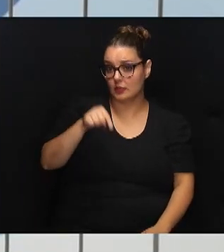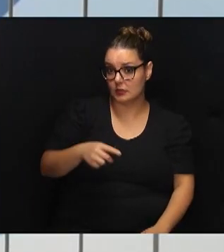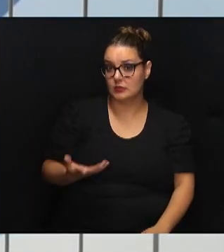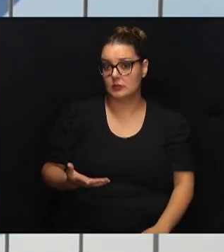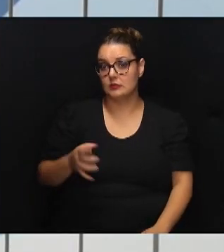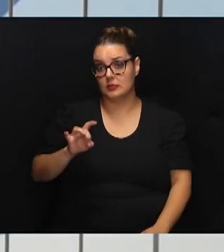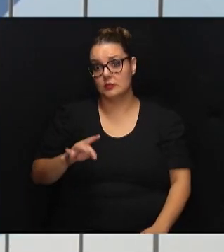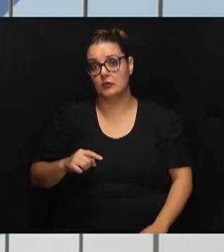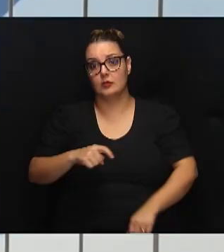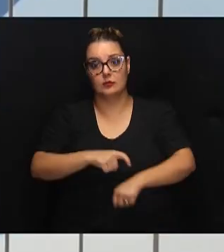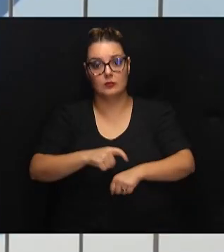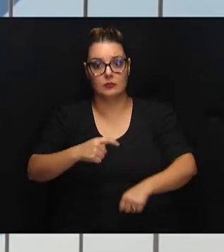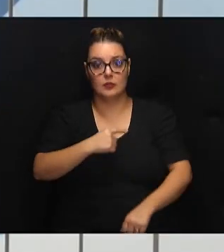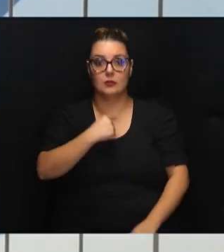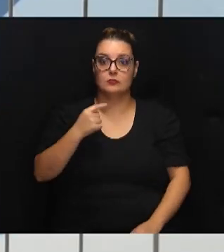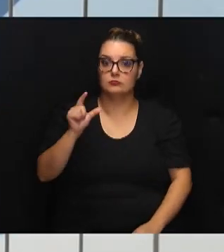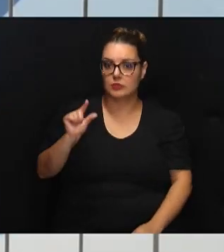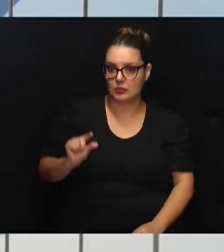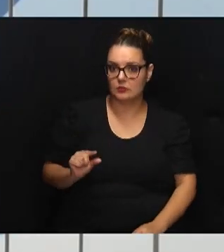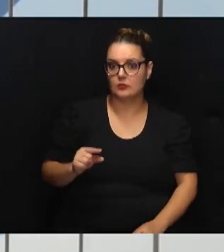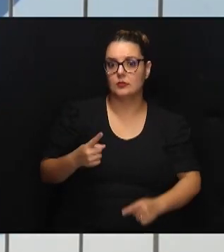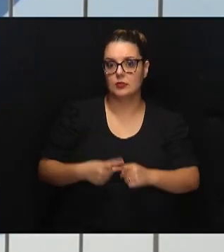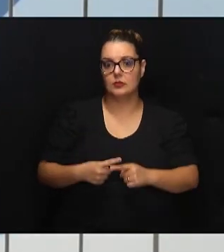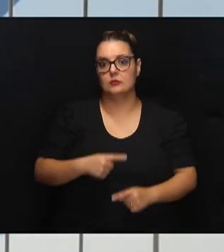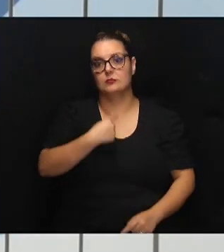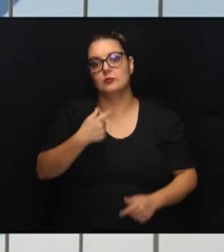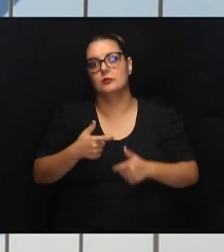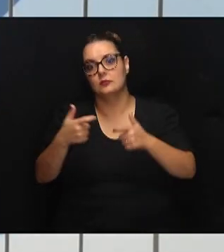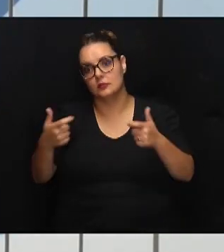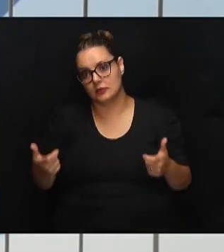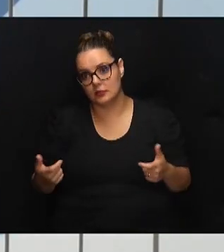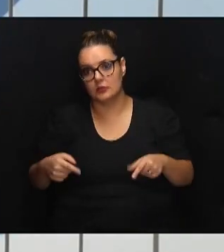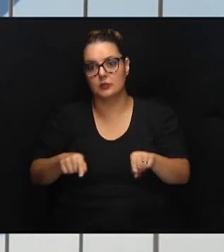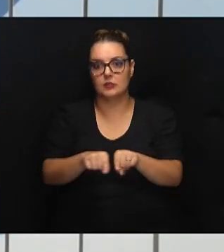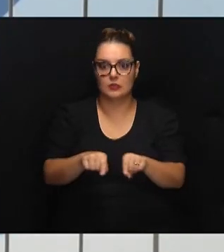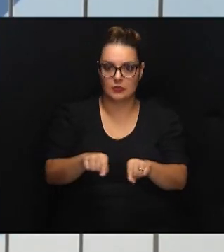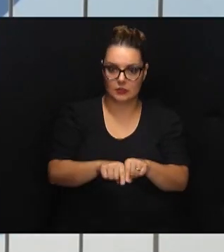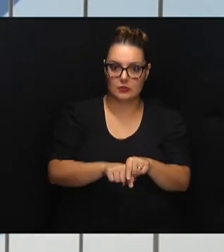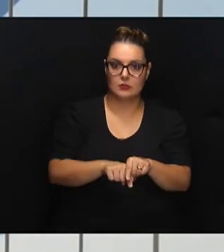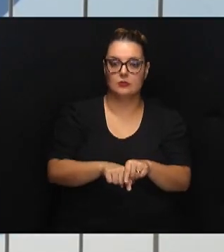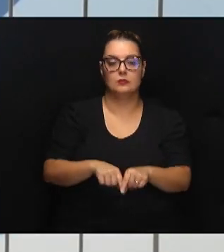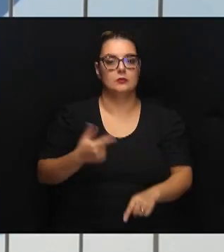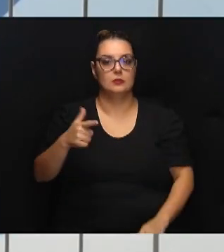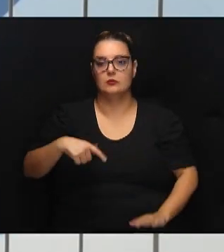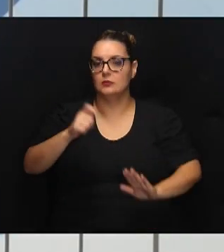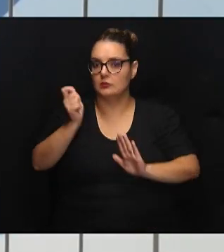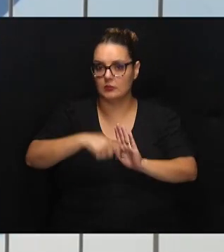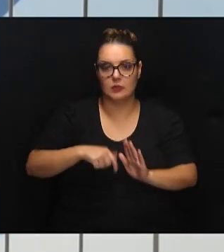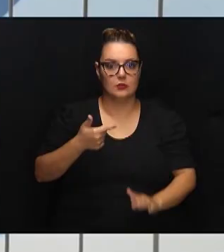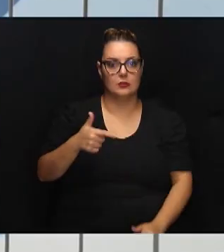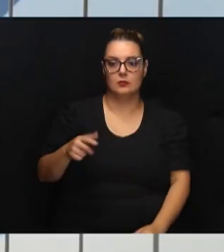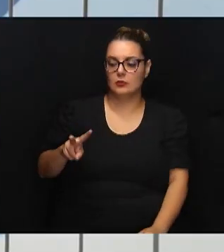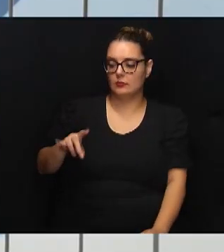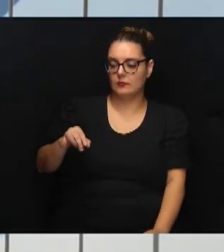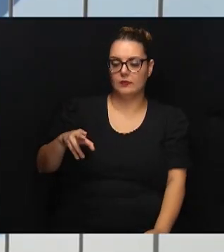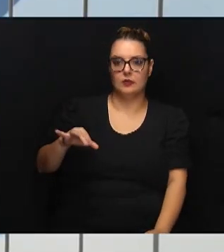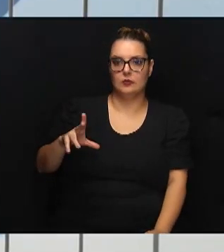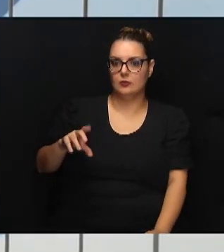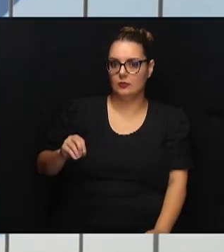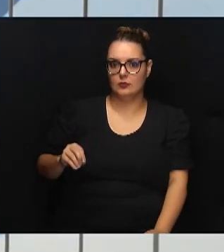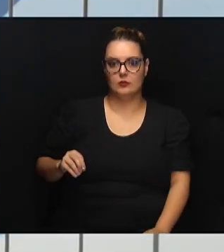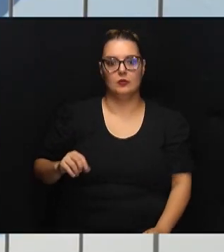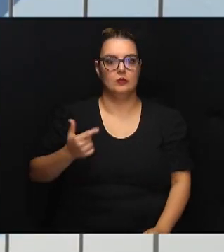curto prazo. Porque a longo prazo também, esse funcionário, ele tá ali sem o registro, sem o vínculo. Ele não tem direito